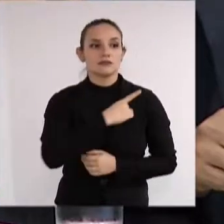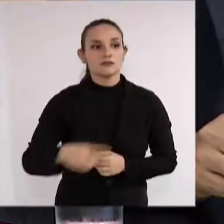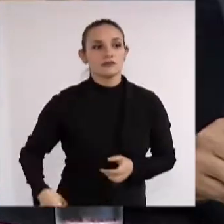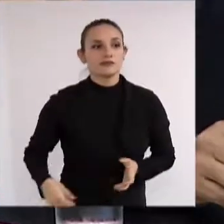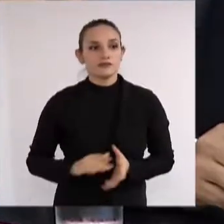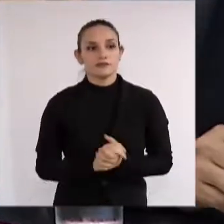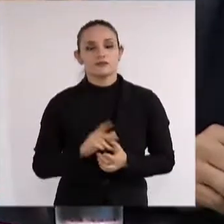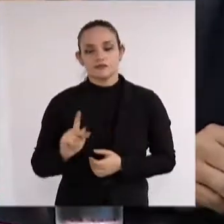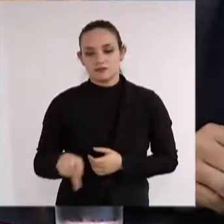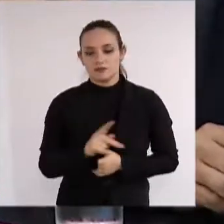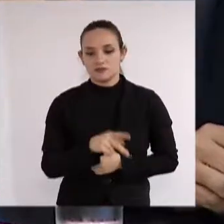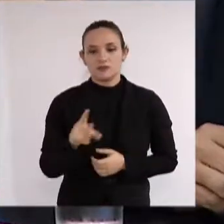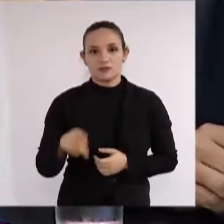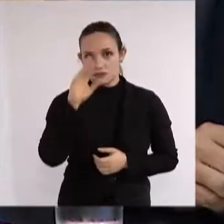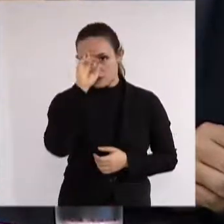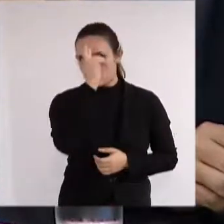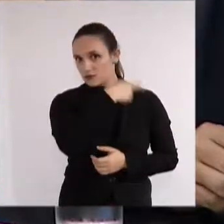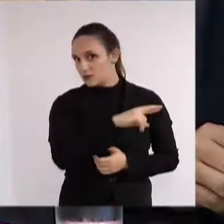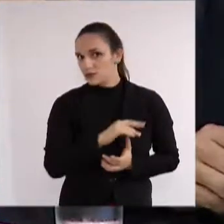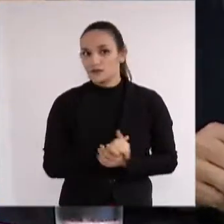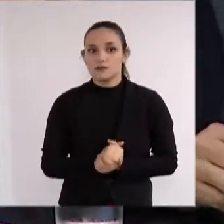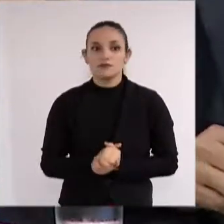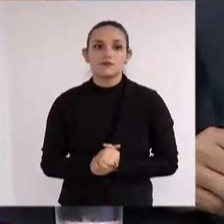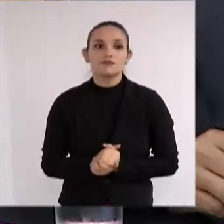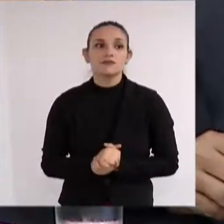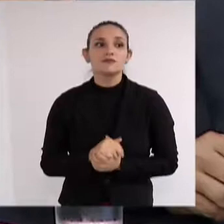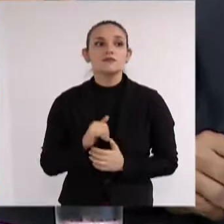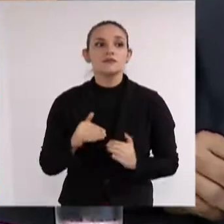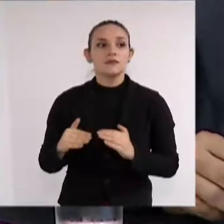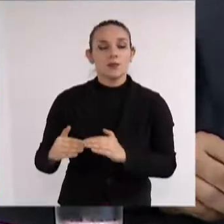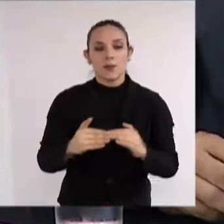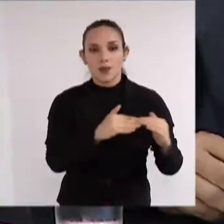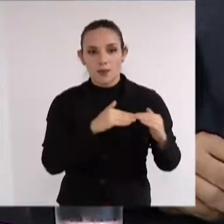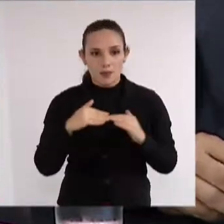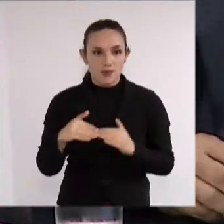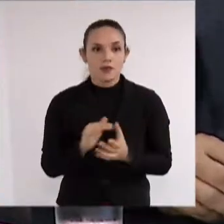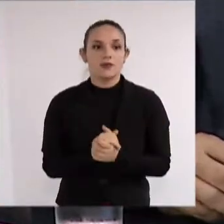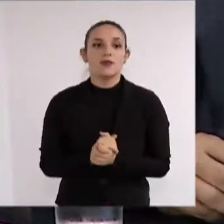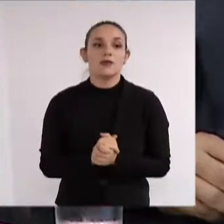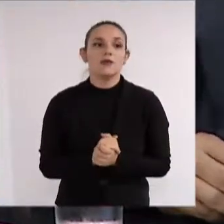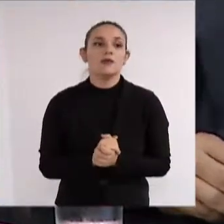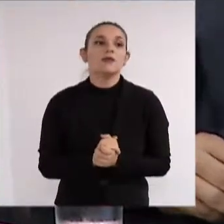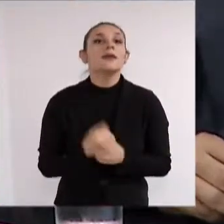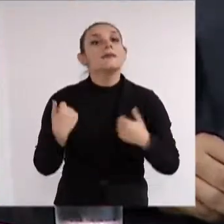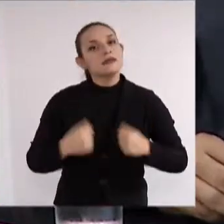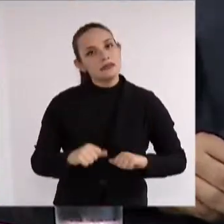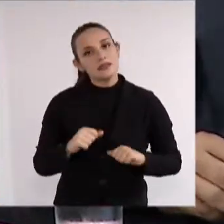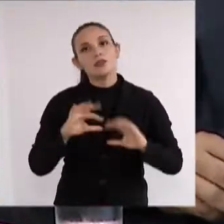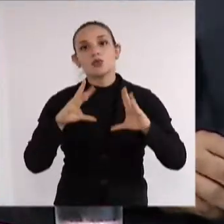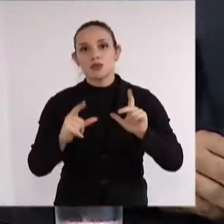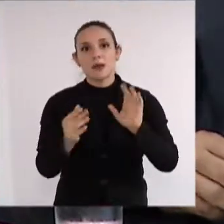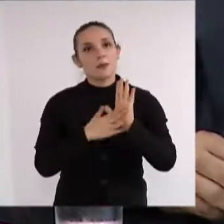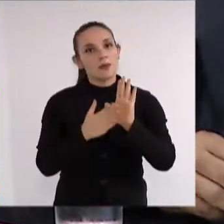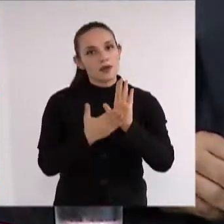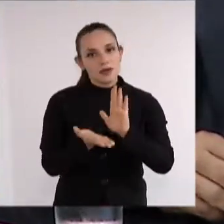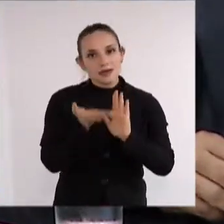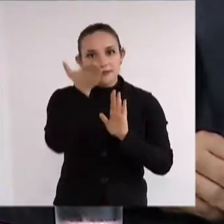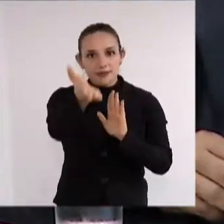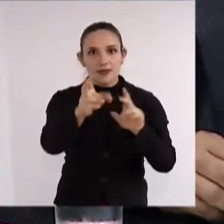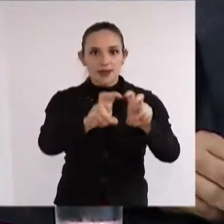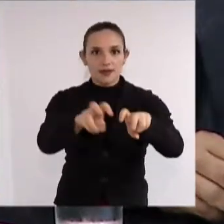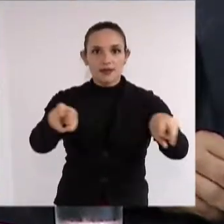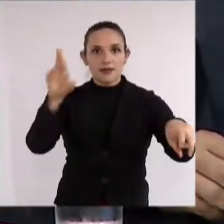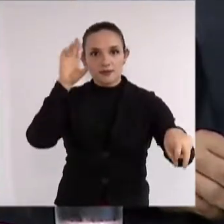deputado professor Rinaldo. Em havendo concordância, os expedientes deverão ser colocados sobre a mesa. Portanto,